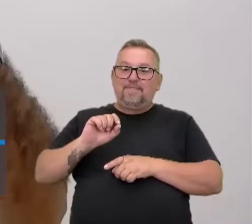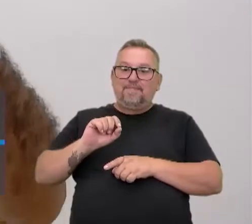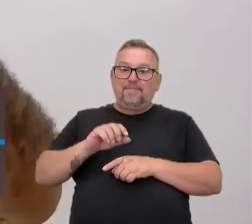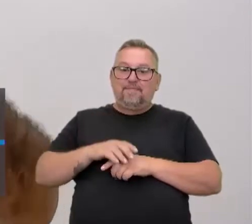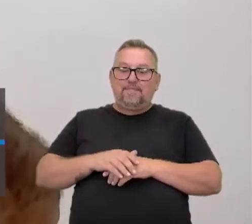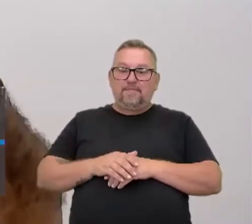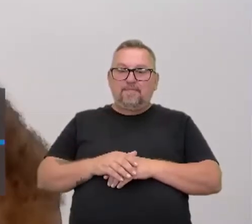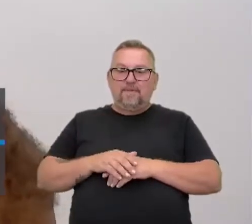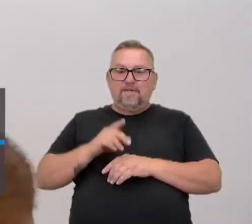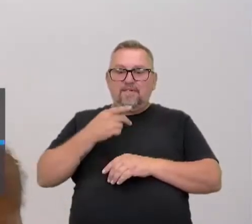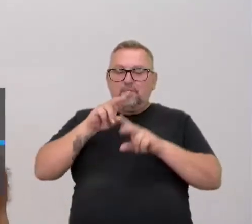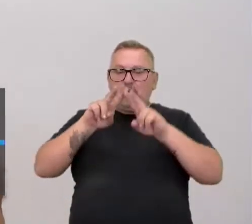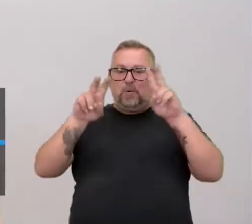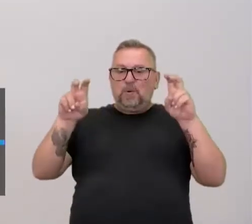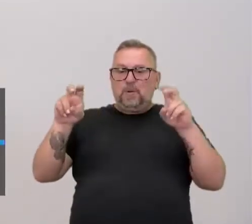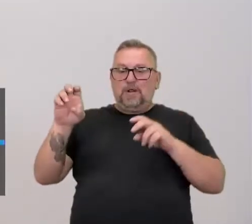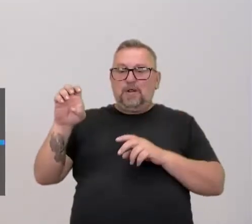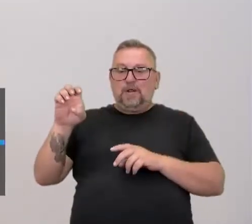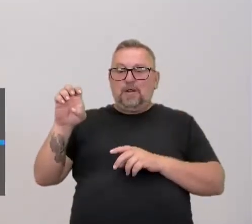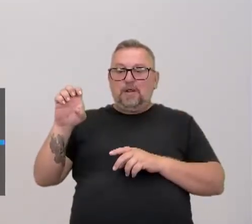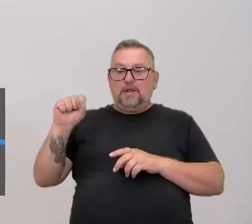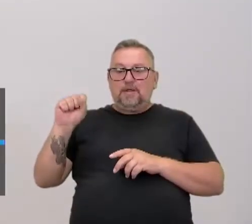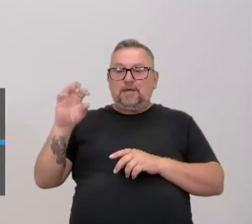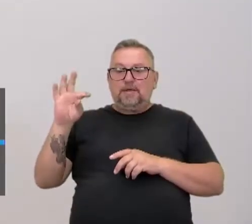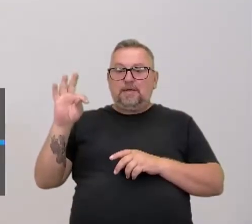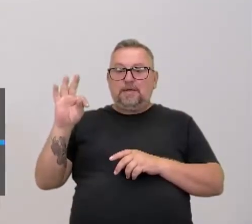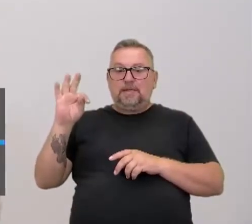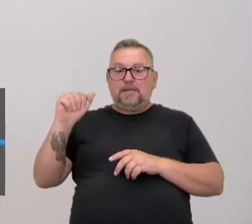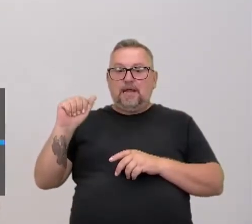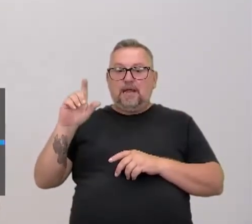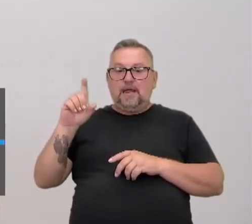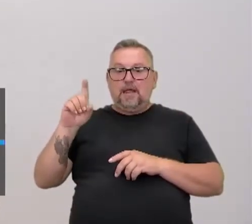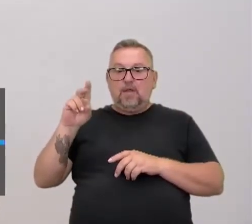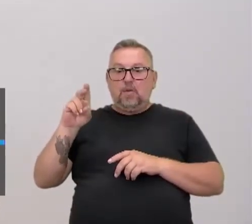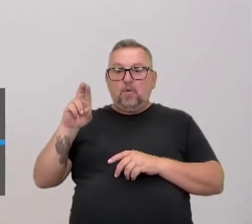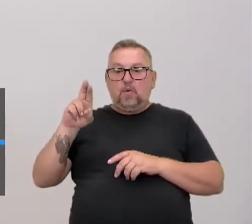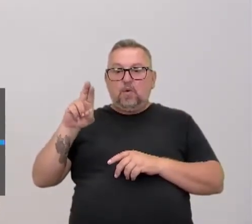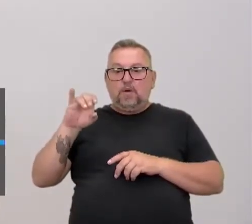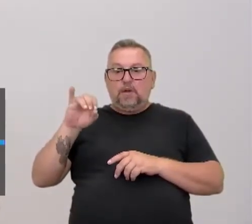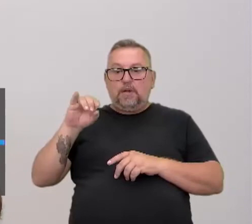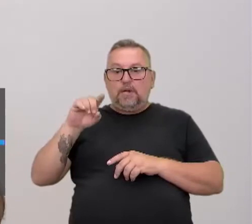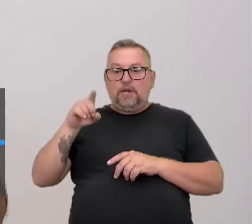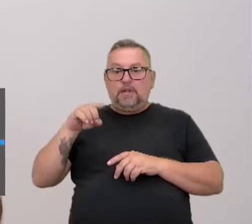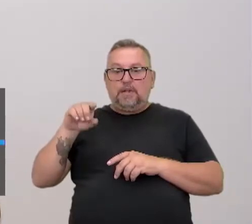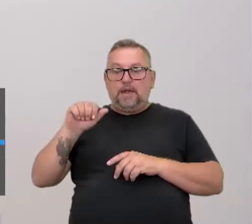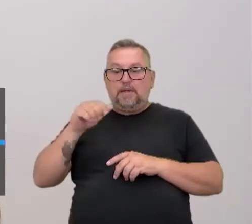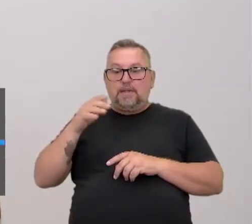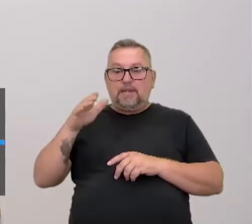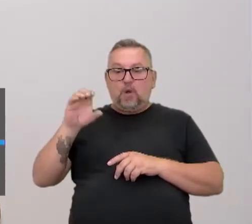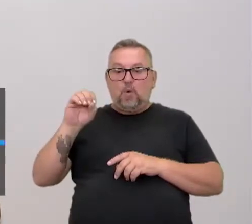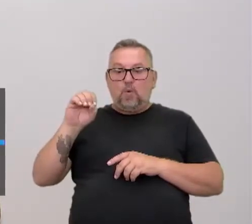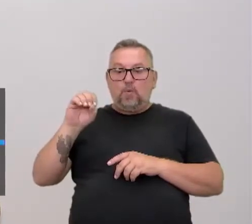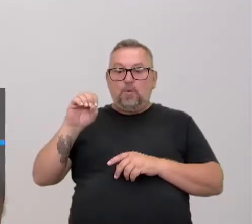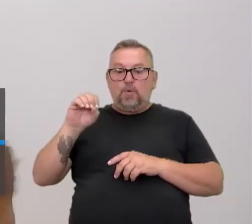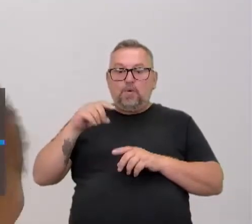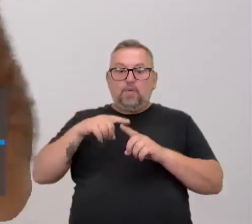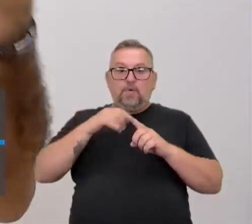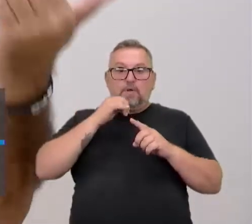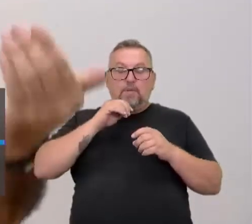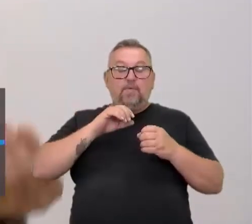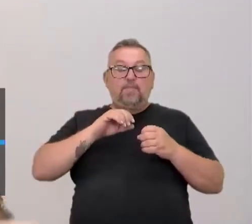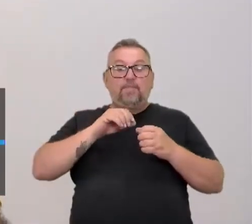estadunização dos nossos hábitos alimentares. E isso não foi legal. Porque o arroz e feijão, ele